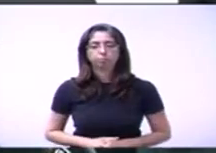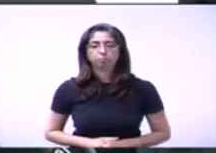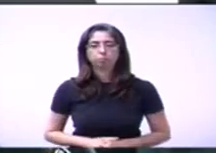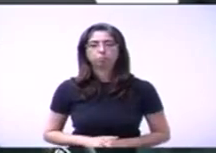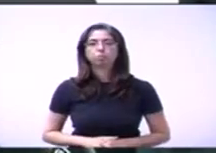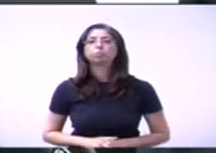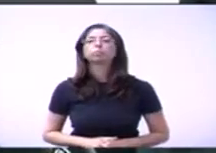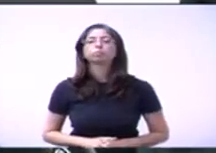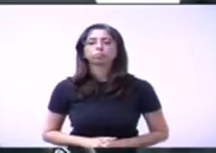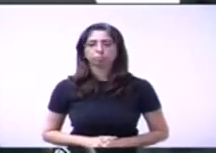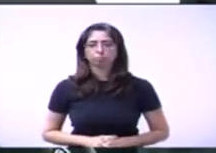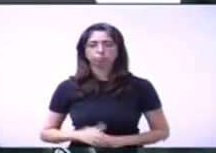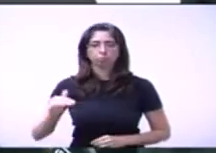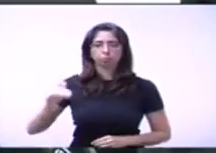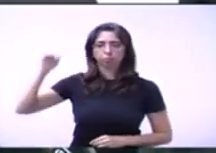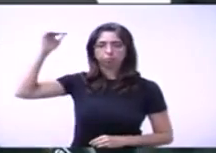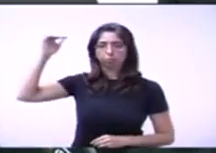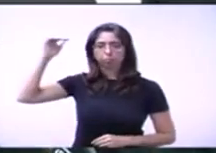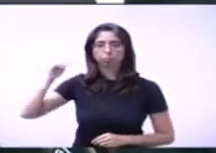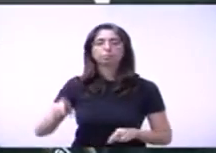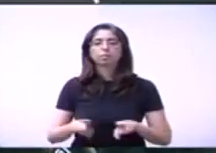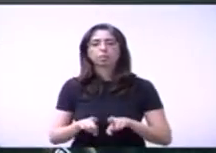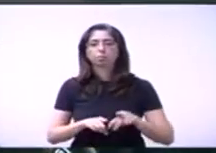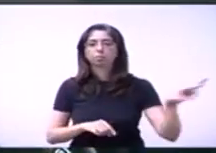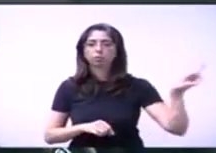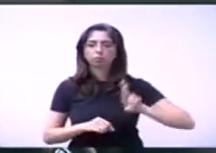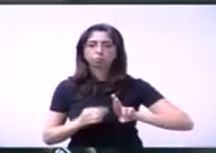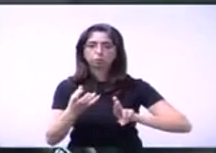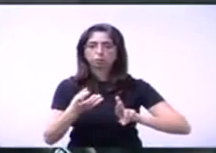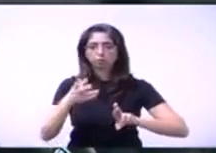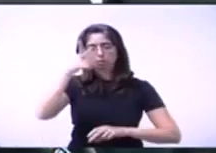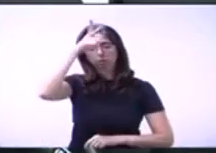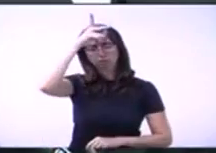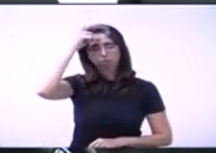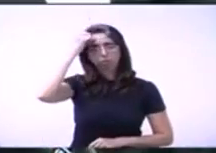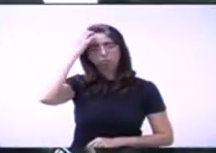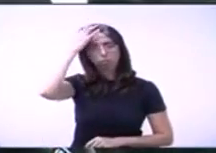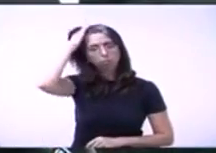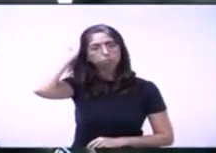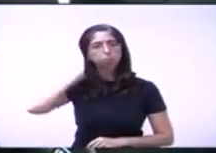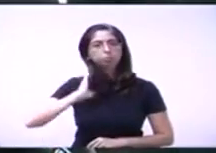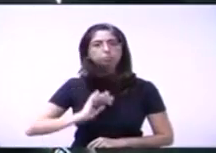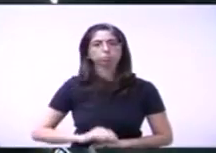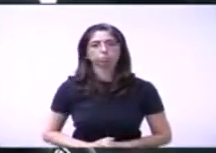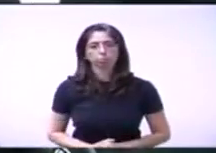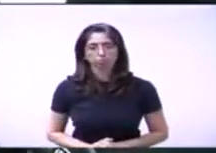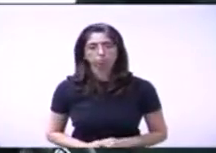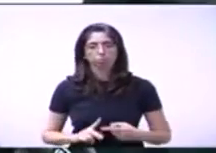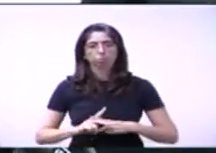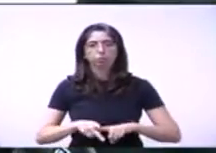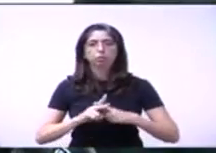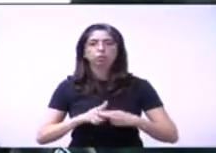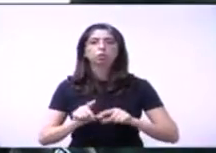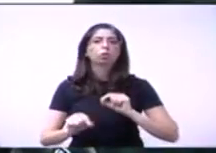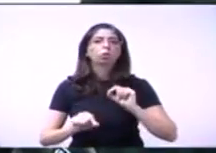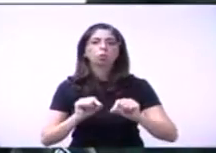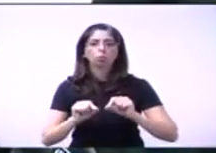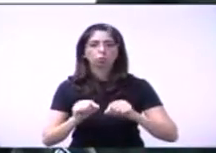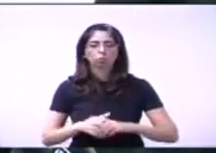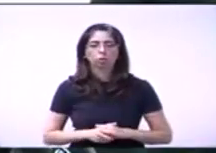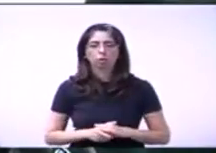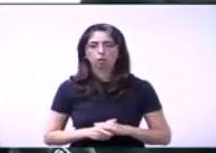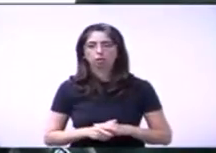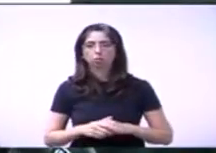124, do vereador João Mota, requer informações ao Executivo sobre a manutenção da